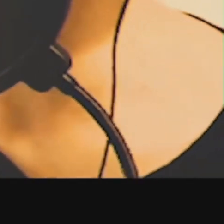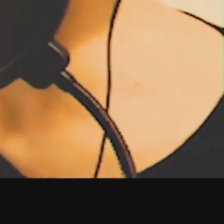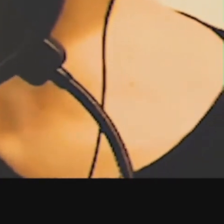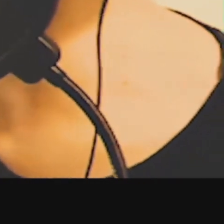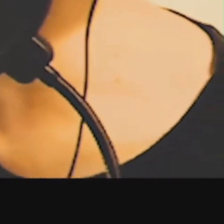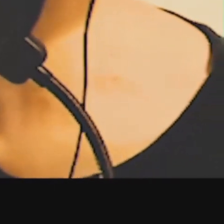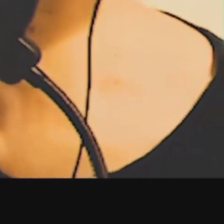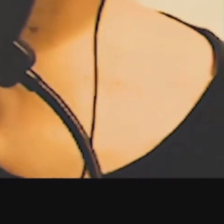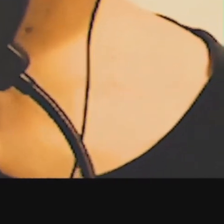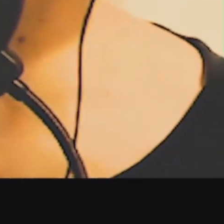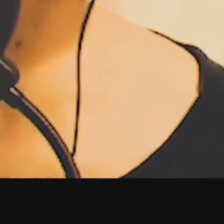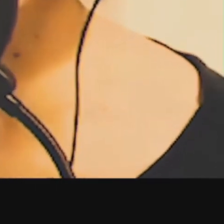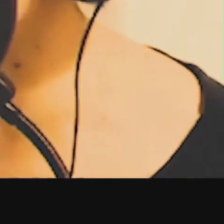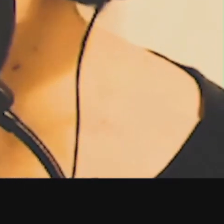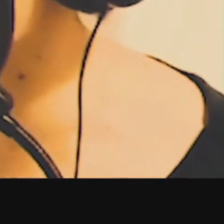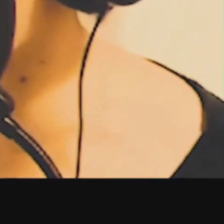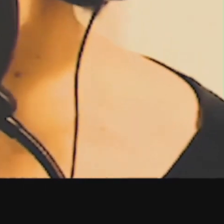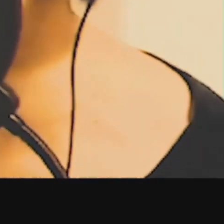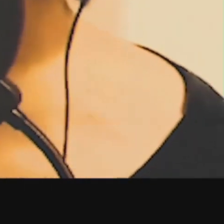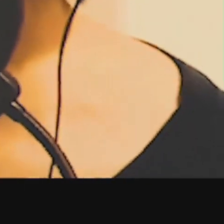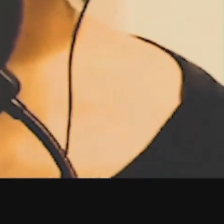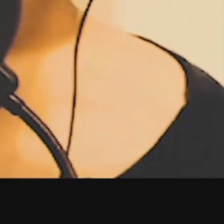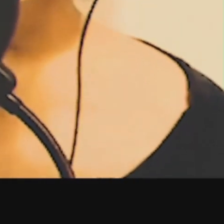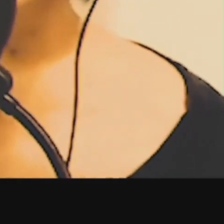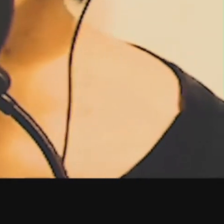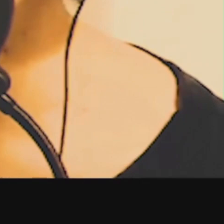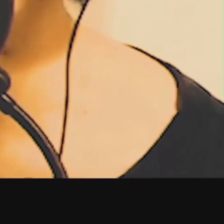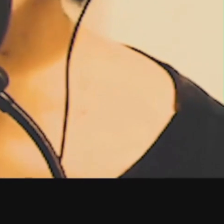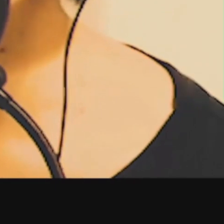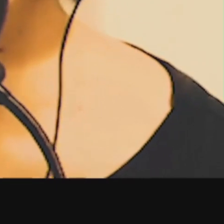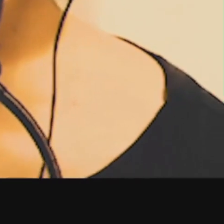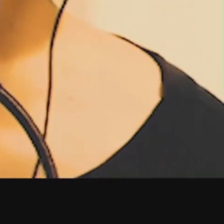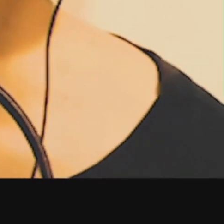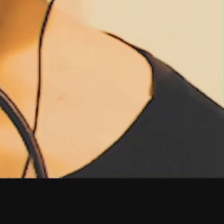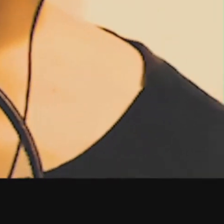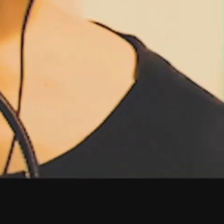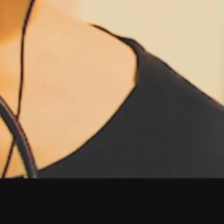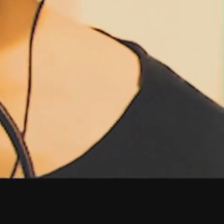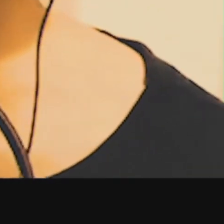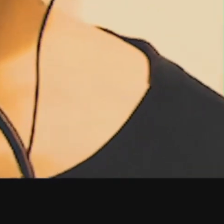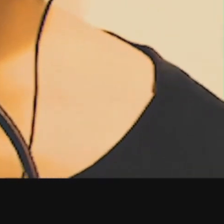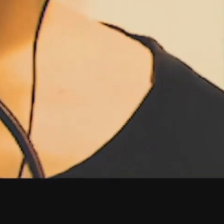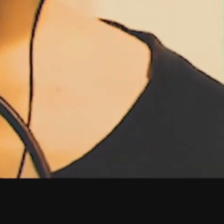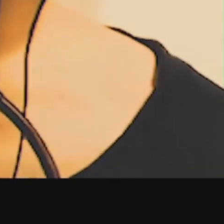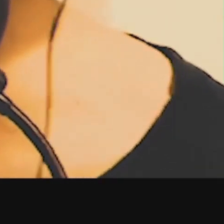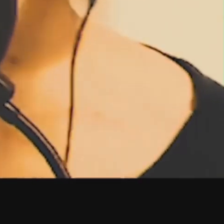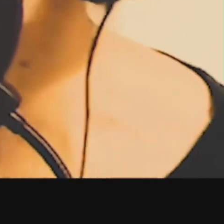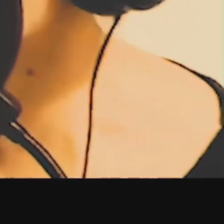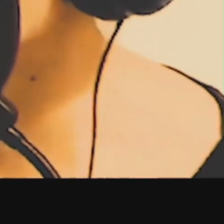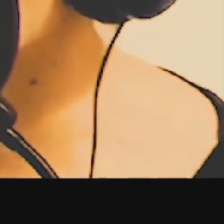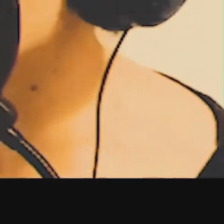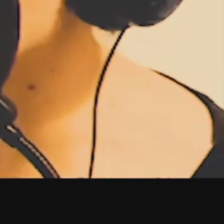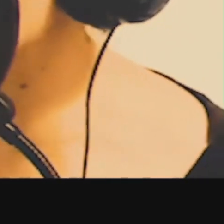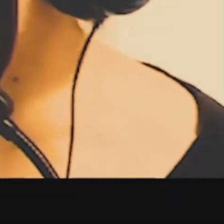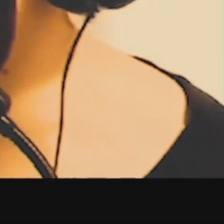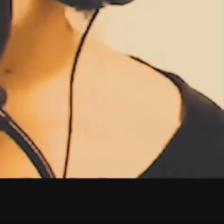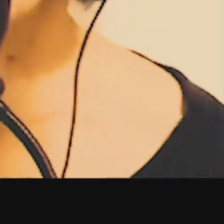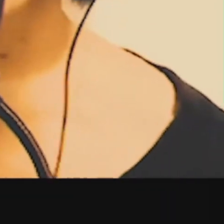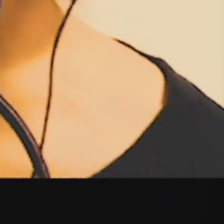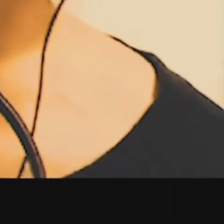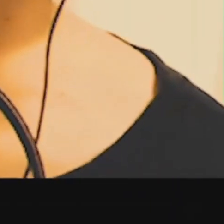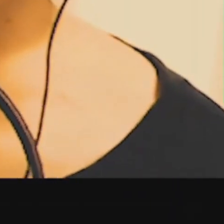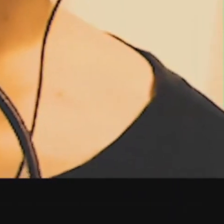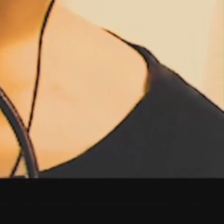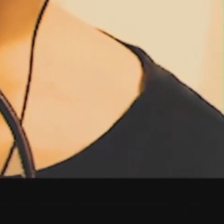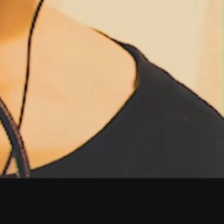lado percorrendo o meu caminho, mas quero que você também vá. Desfrute das memórias e não pense em parar. Persista, insista, nunca